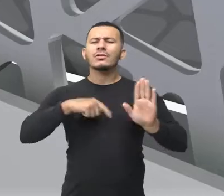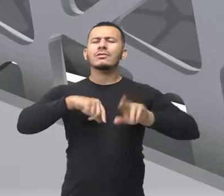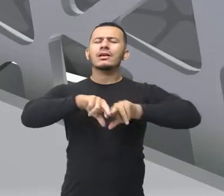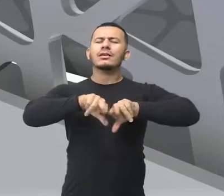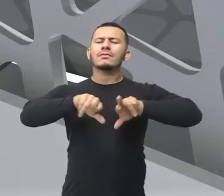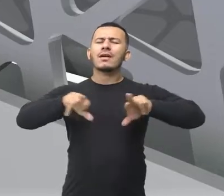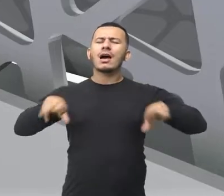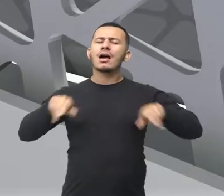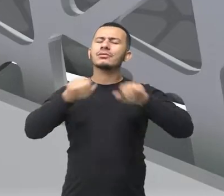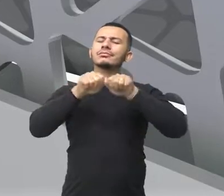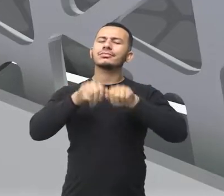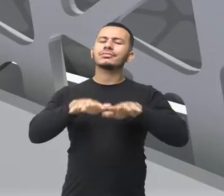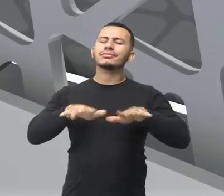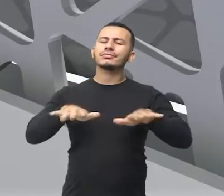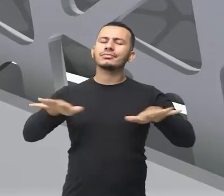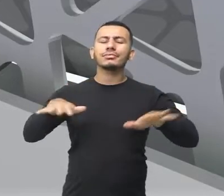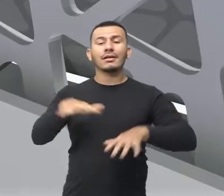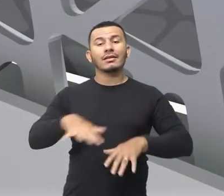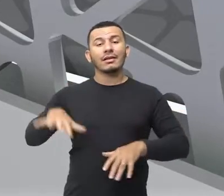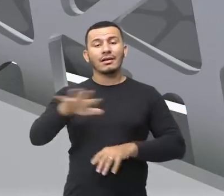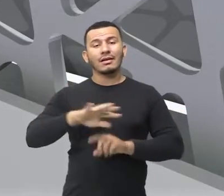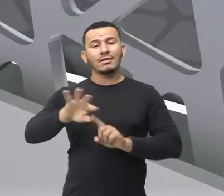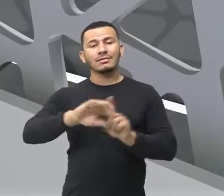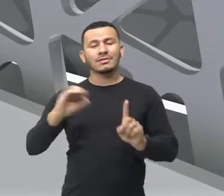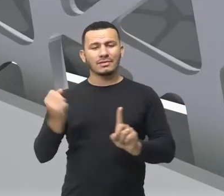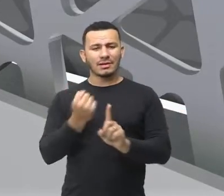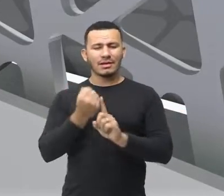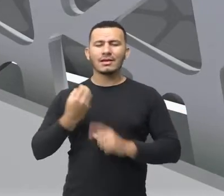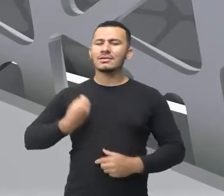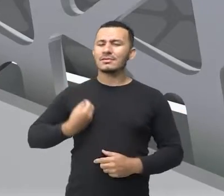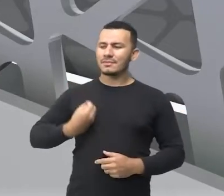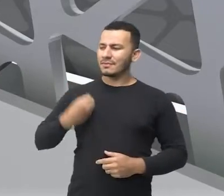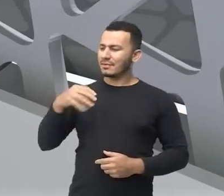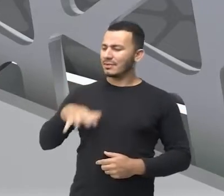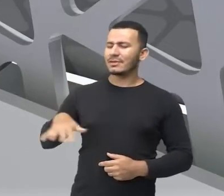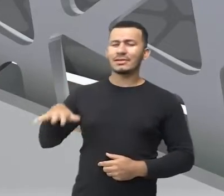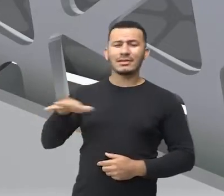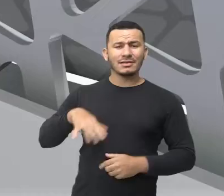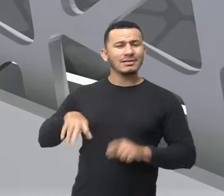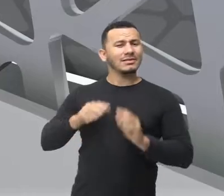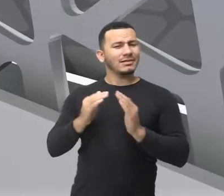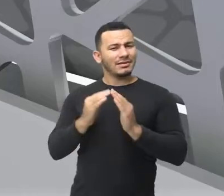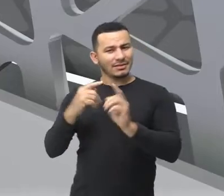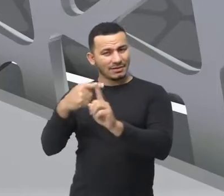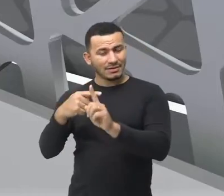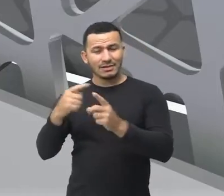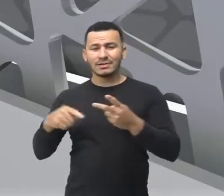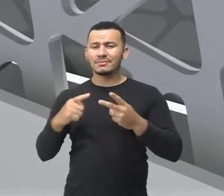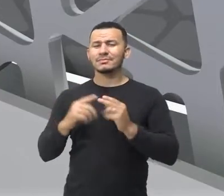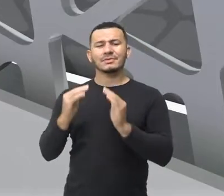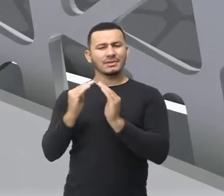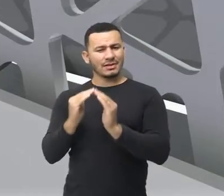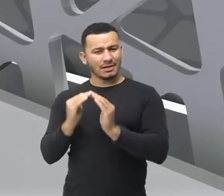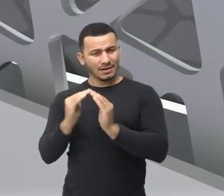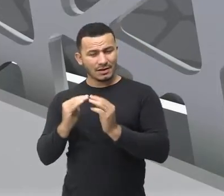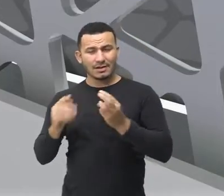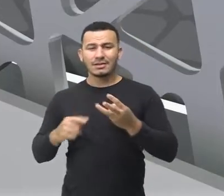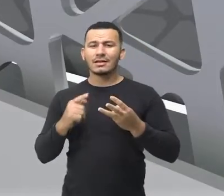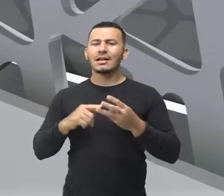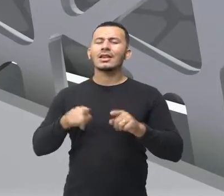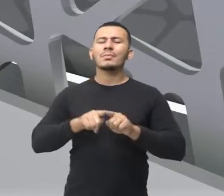aí circulando na nossa vida em sociedade, em todos os campos, não é? Na igreja, em